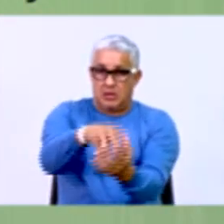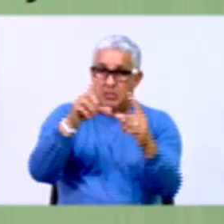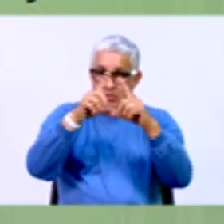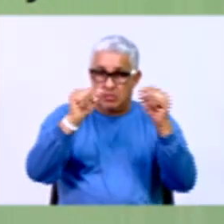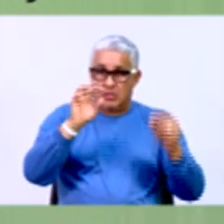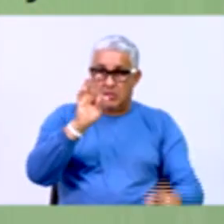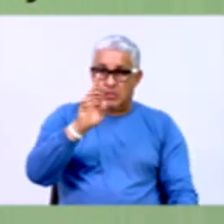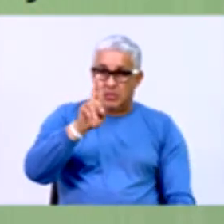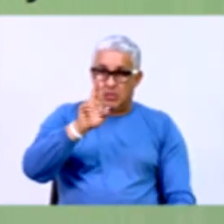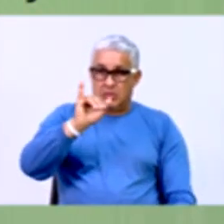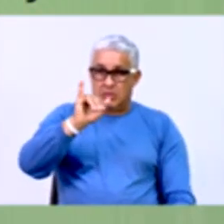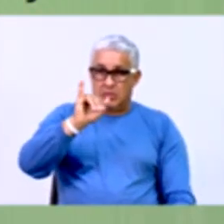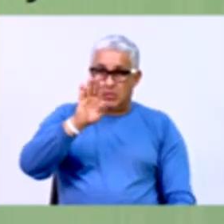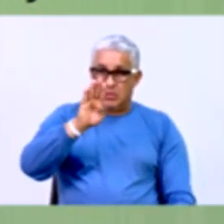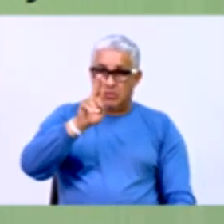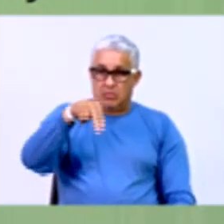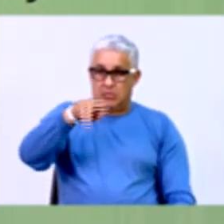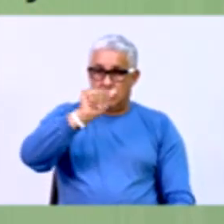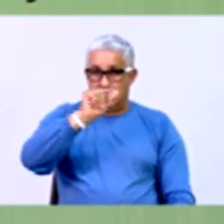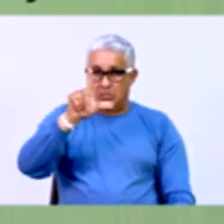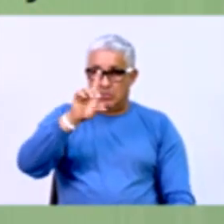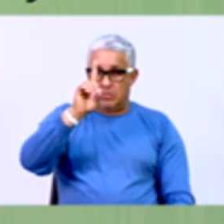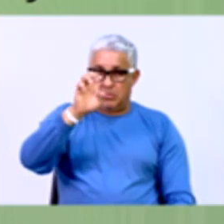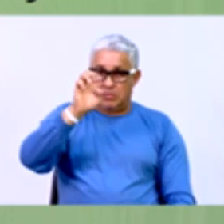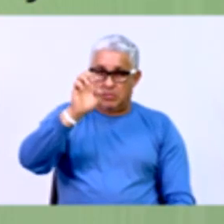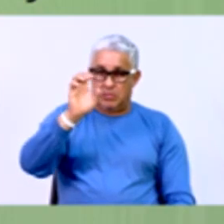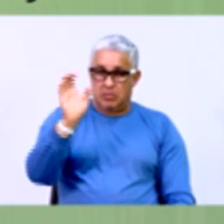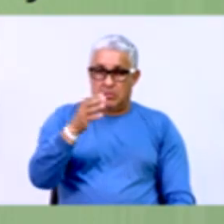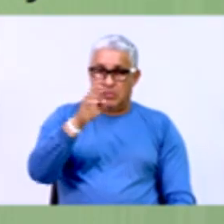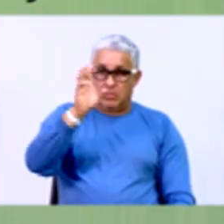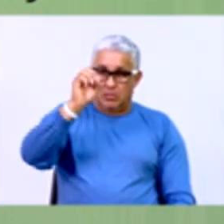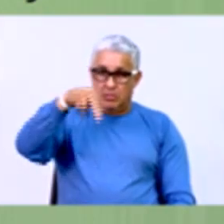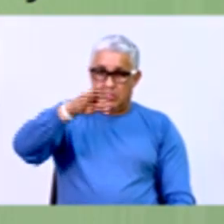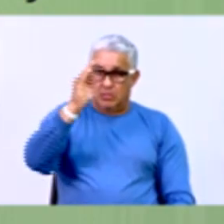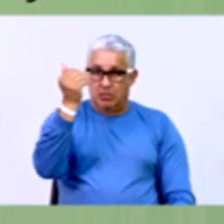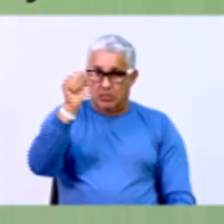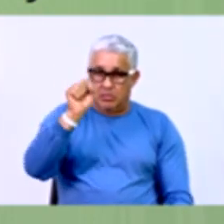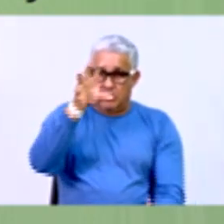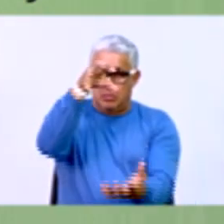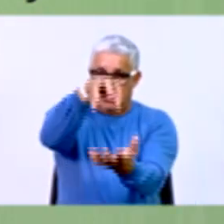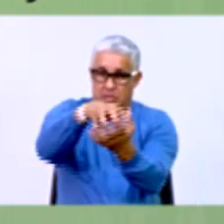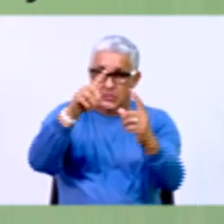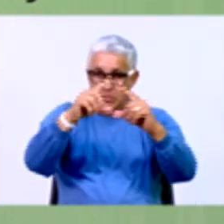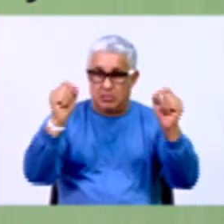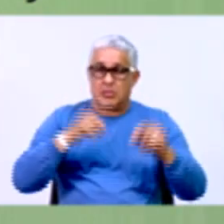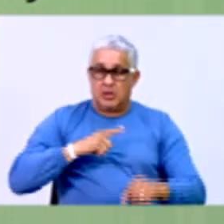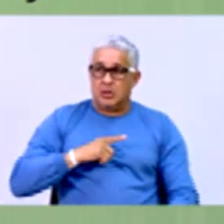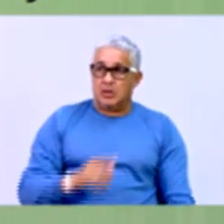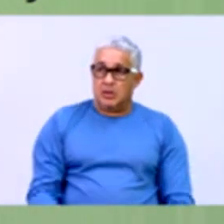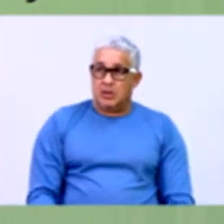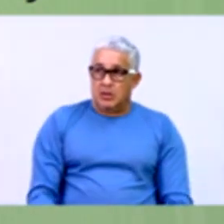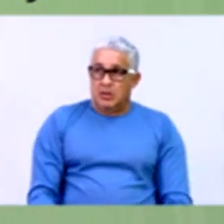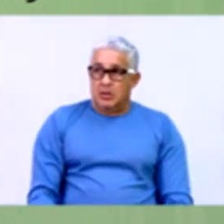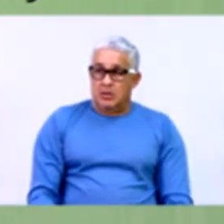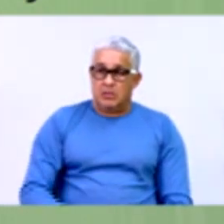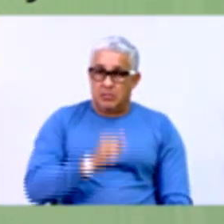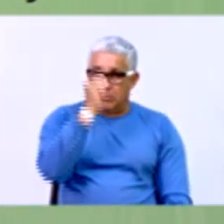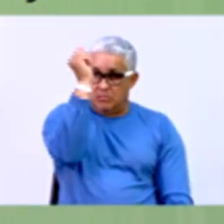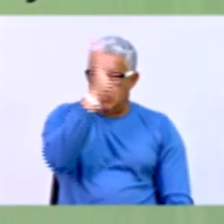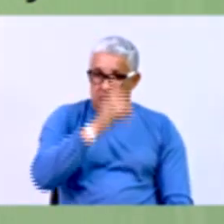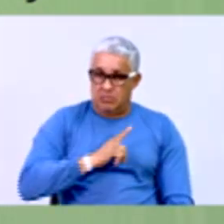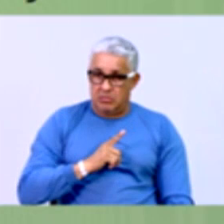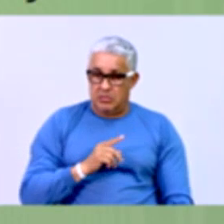assunto. É uma referência tal que ele, inclusive, ele tem uma definição própria do que seja